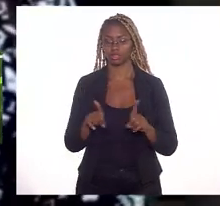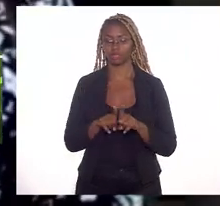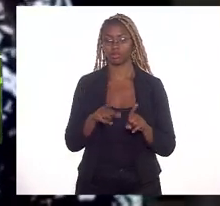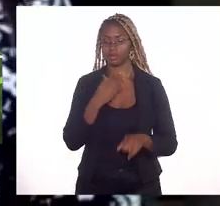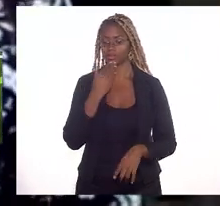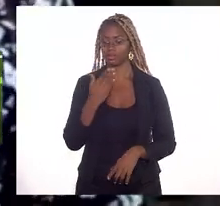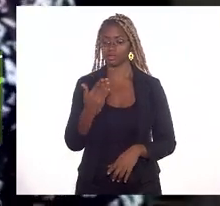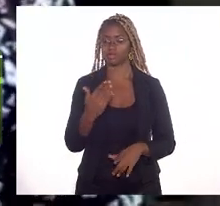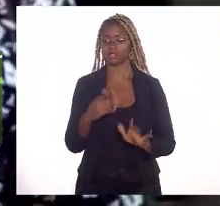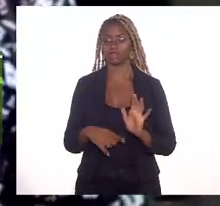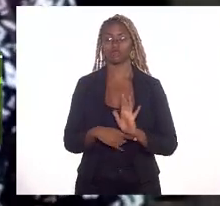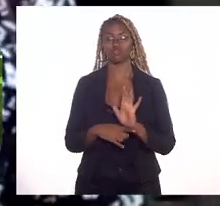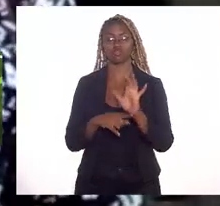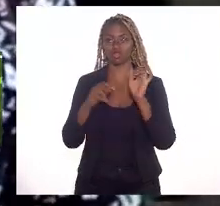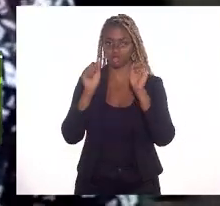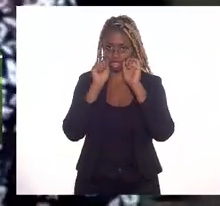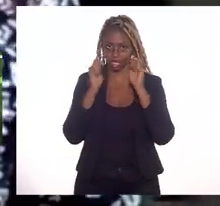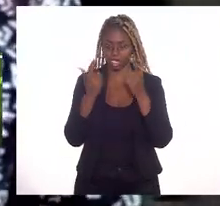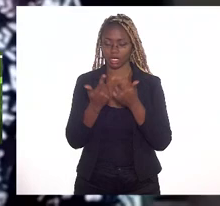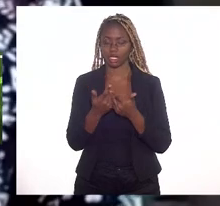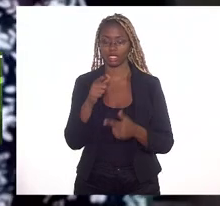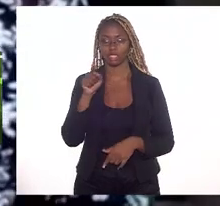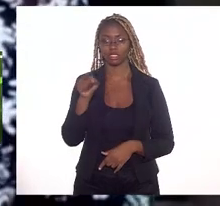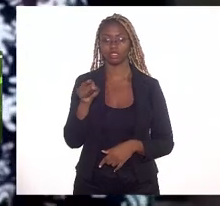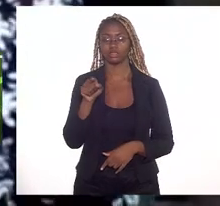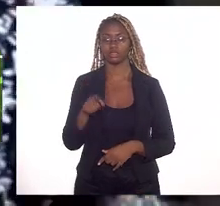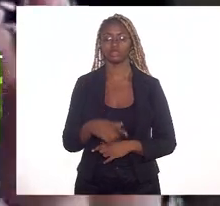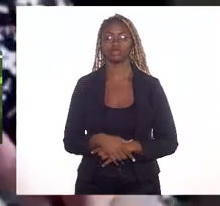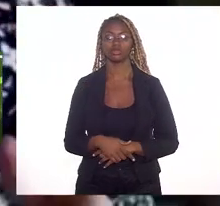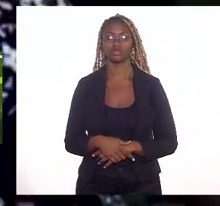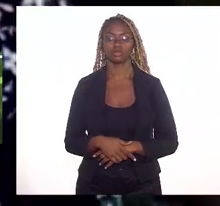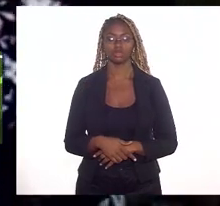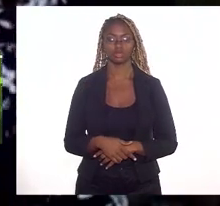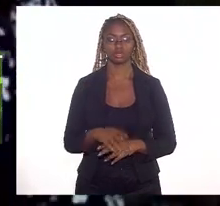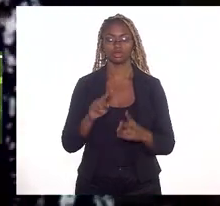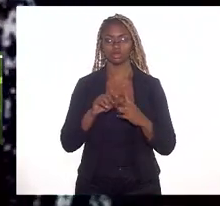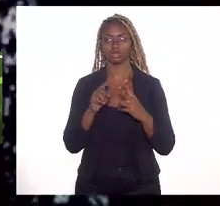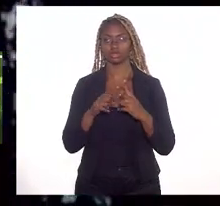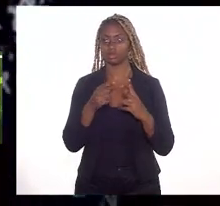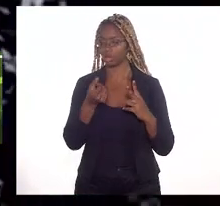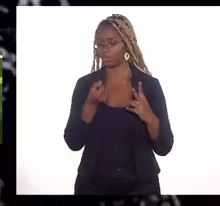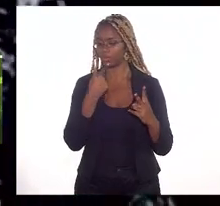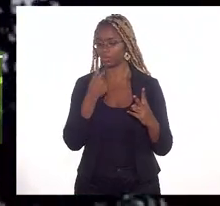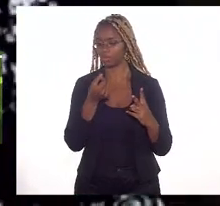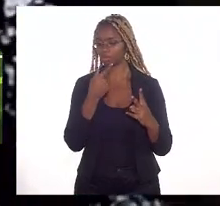a essa casa, a gente tem 2 medicamentos que a gente usa